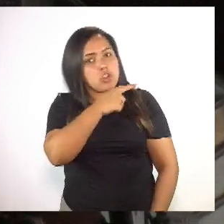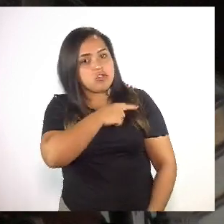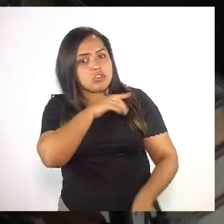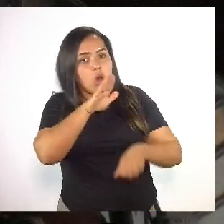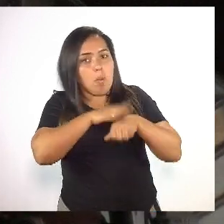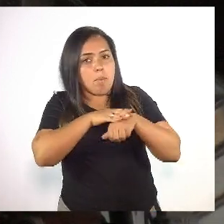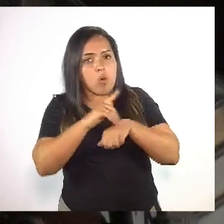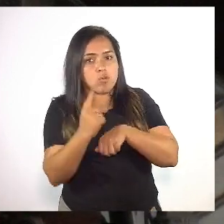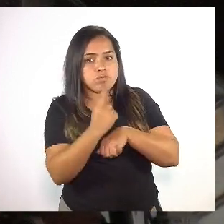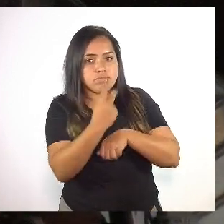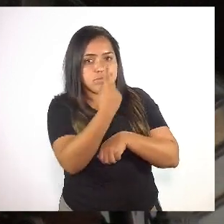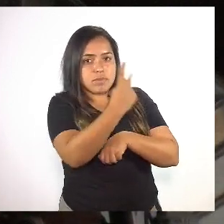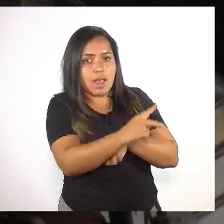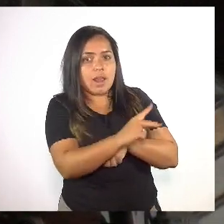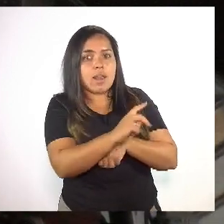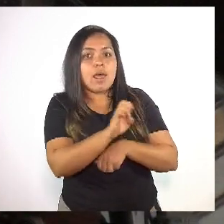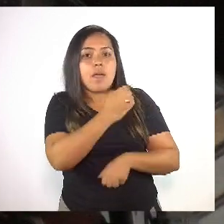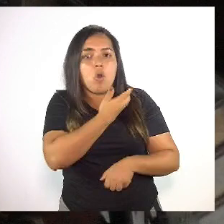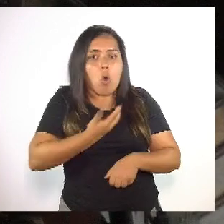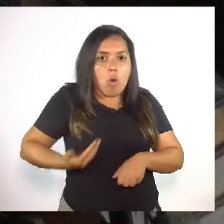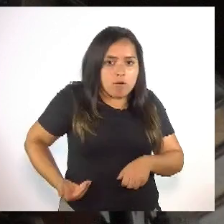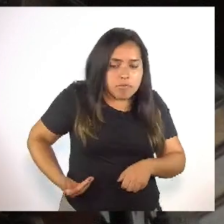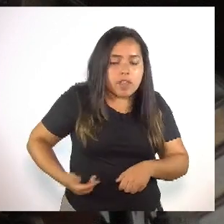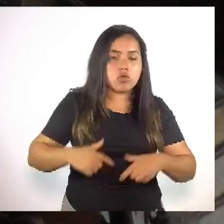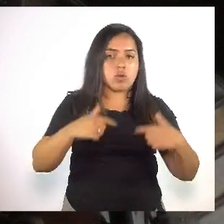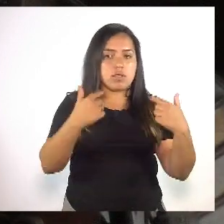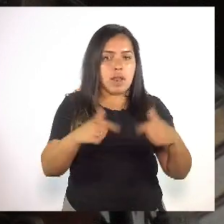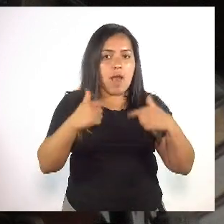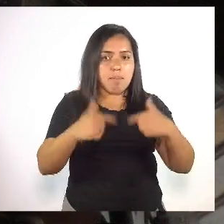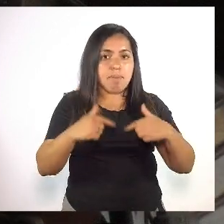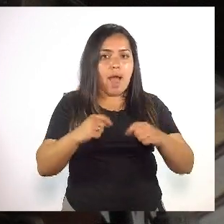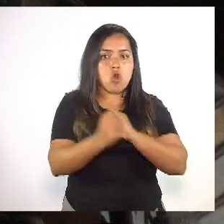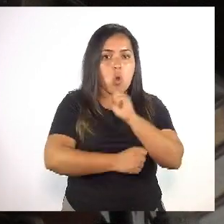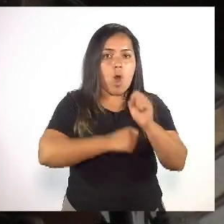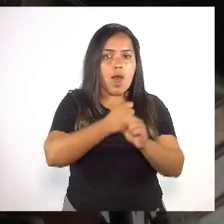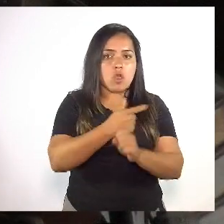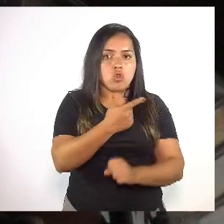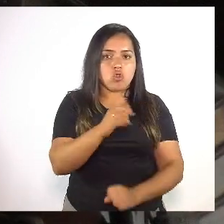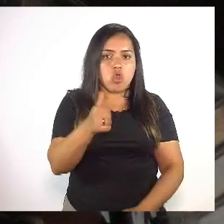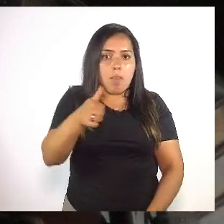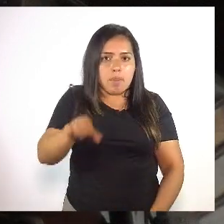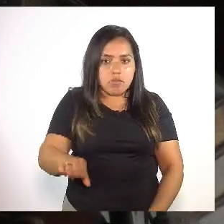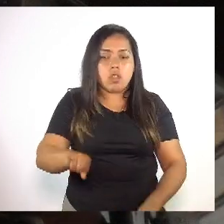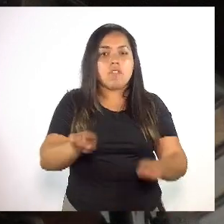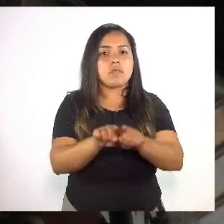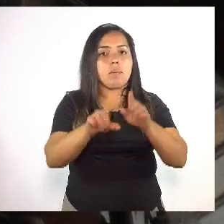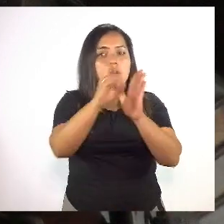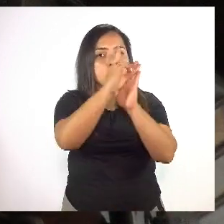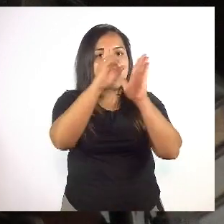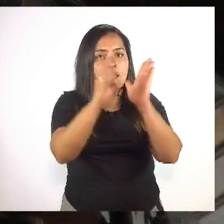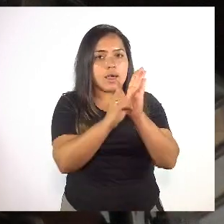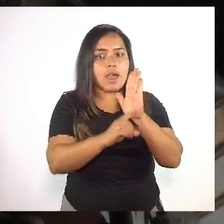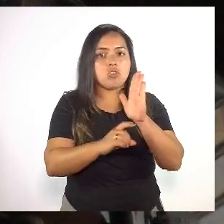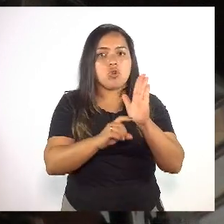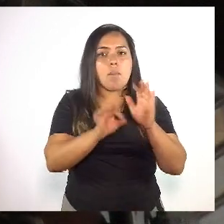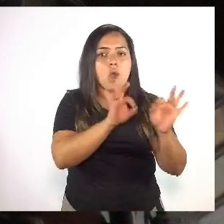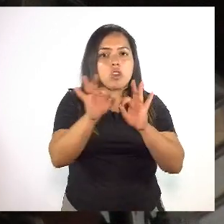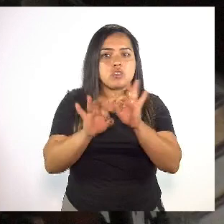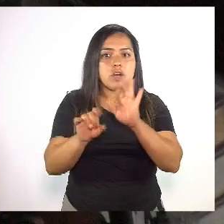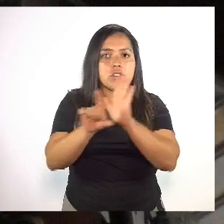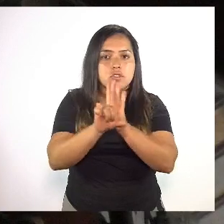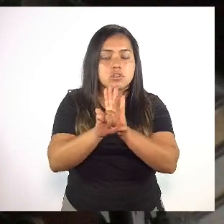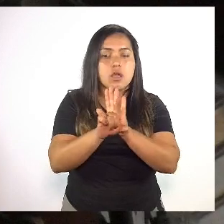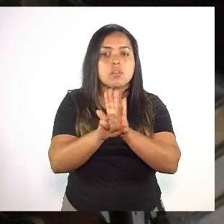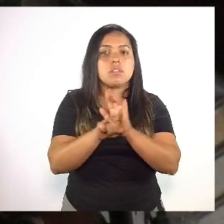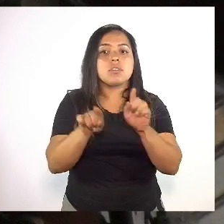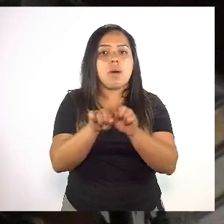Executivo Estadual referente ao exercício 2019, bem como o projeto de decreto legislativo aprovando as contas